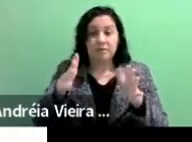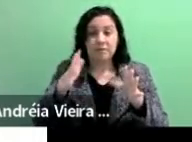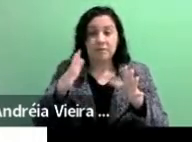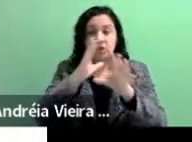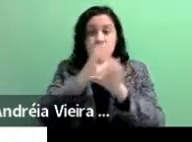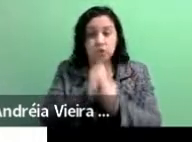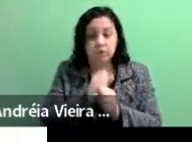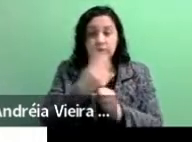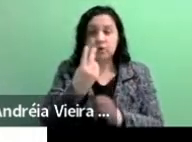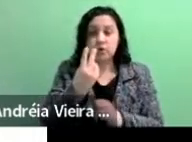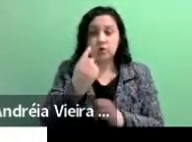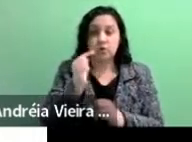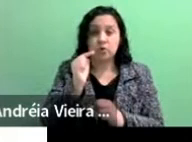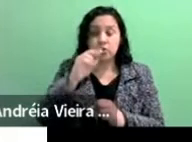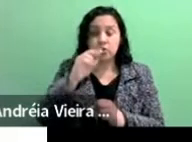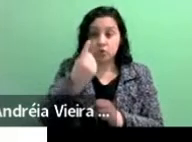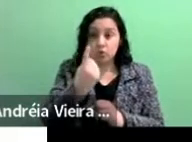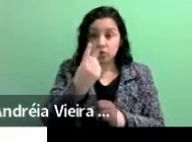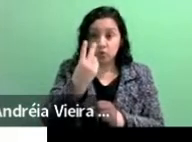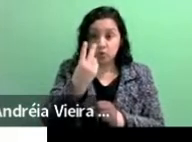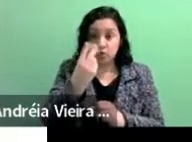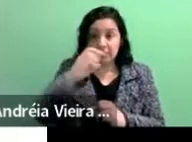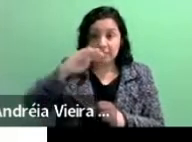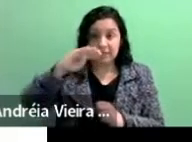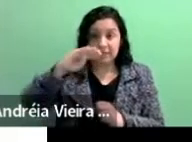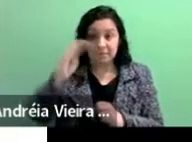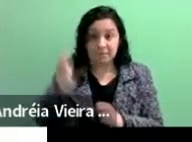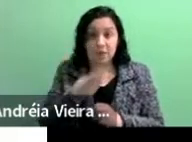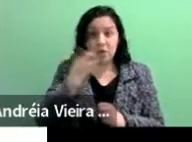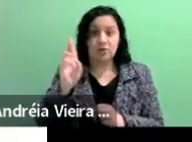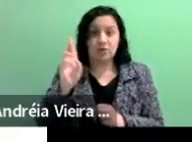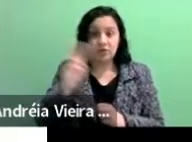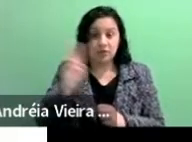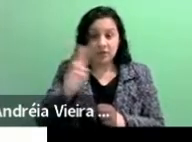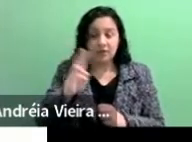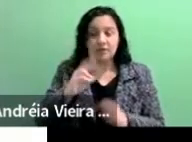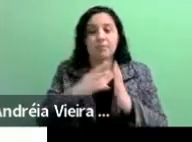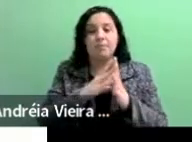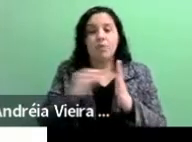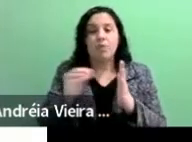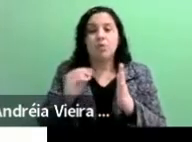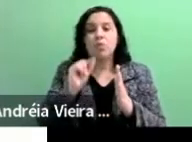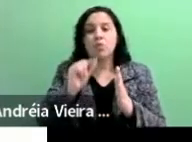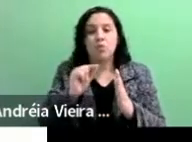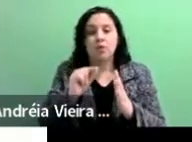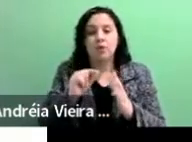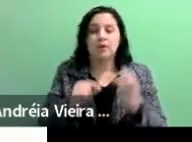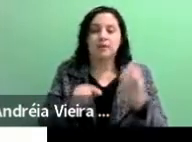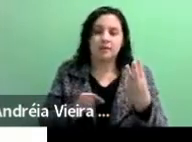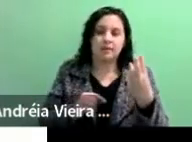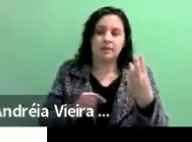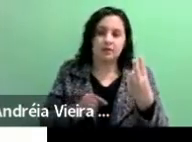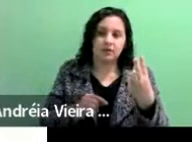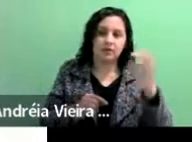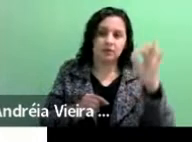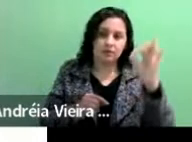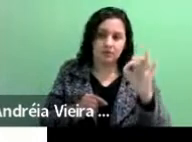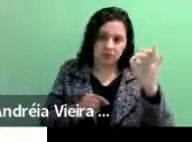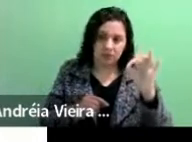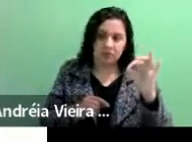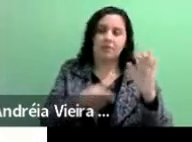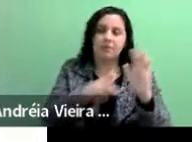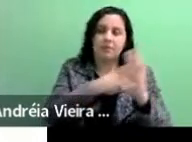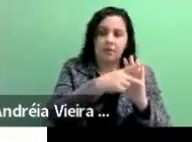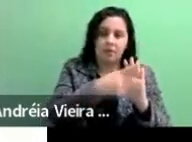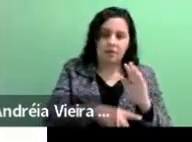desenvolvimento e inovação, naquele modelo que eu comentei com vocês, onde parte desse recurso, 32%, foram recursos Embrapi, que vem